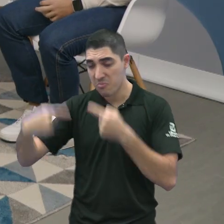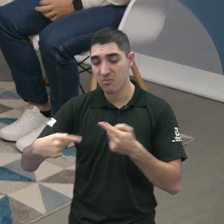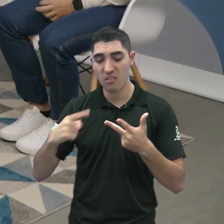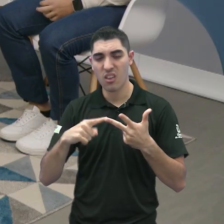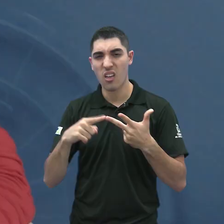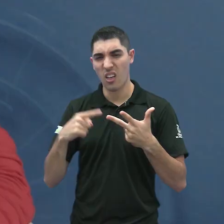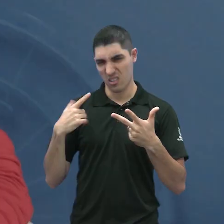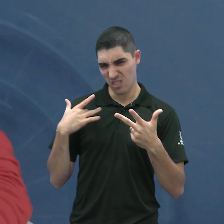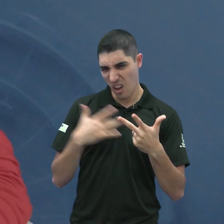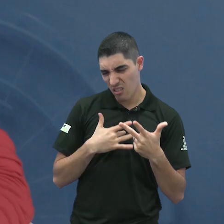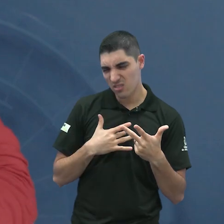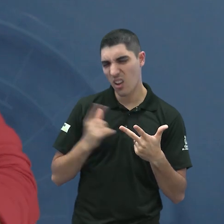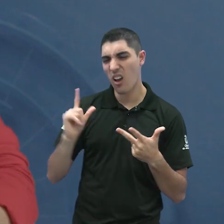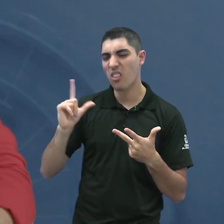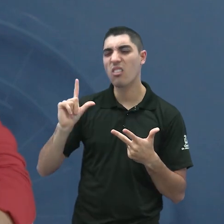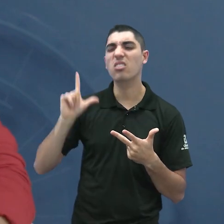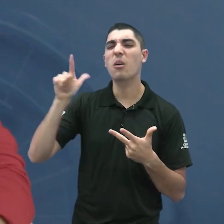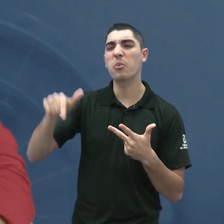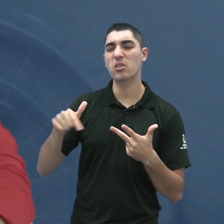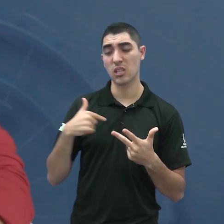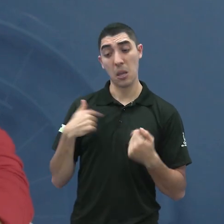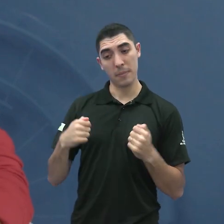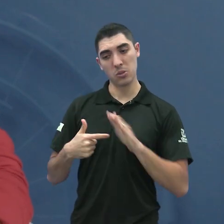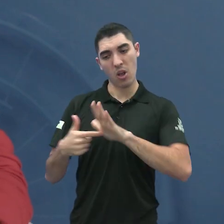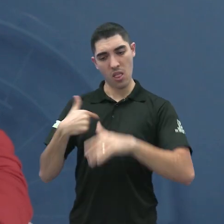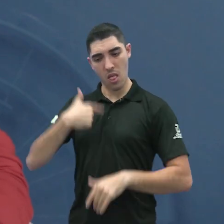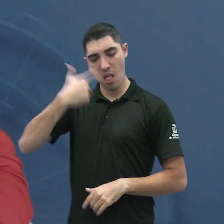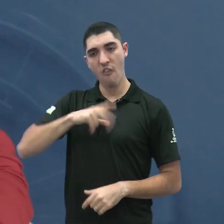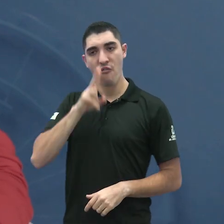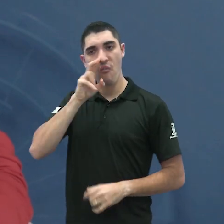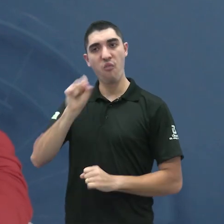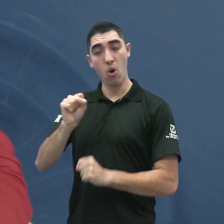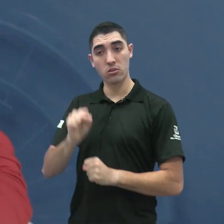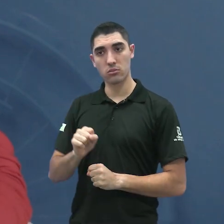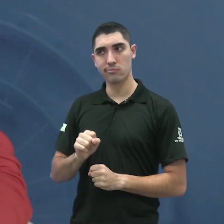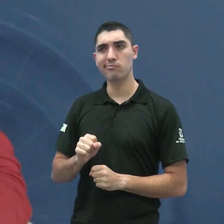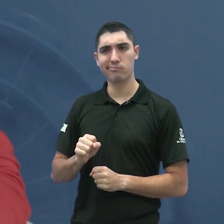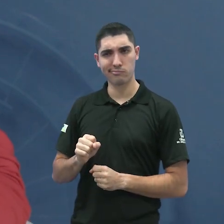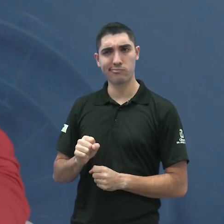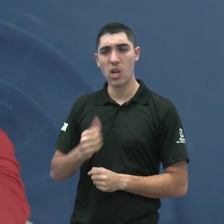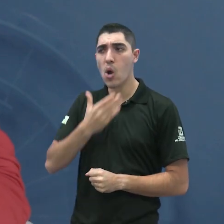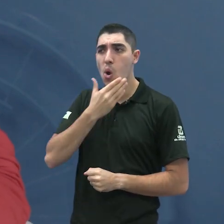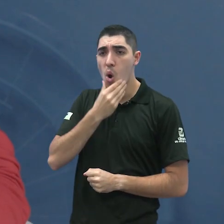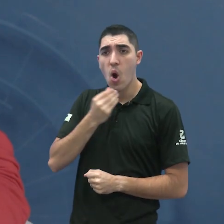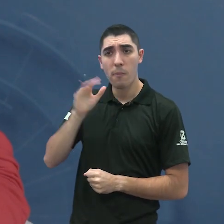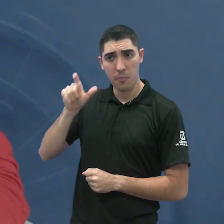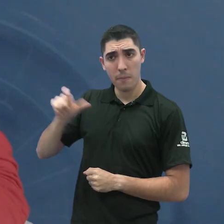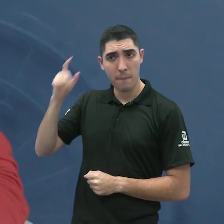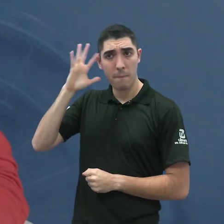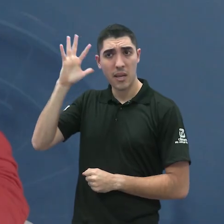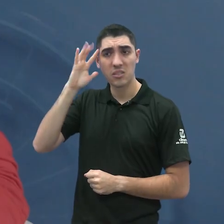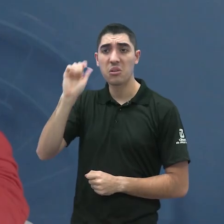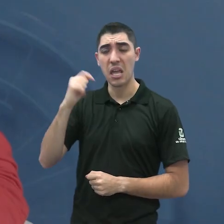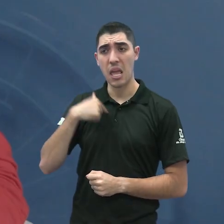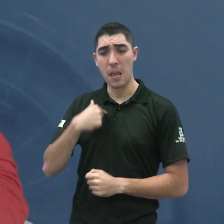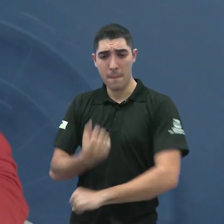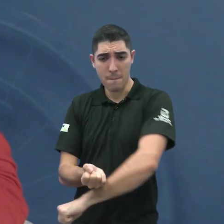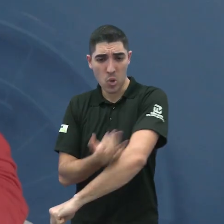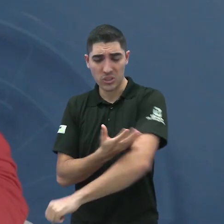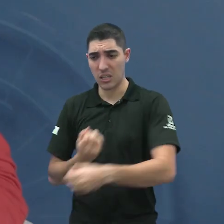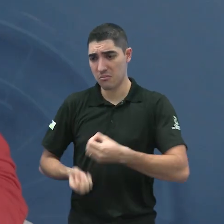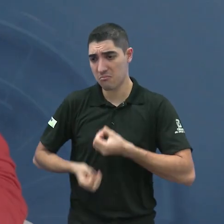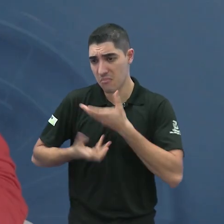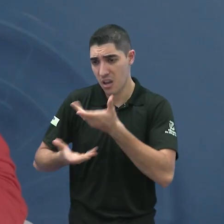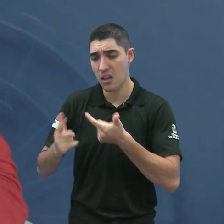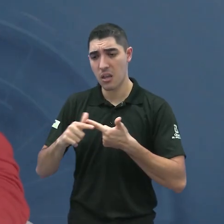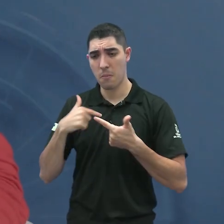fica sempre em segundo plano, ele precisa mostrar força. Muitos ainda pensam que falar sobre as emoções, falar sobre alguma